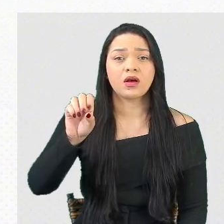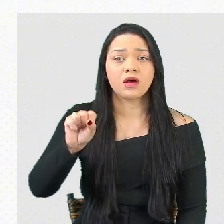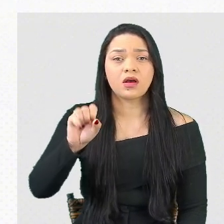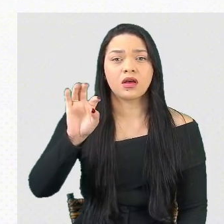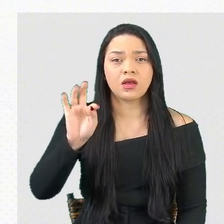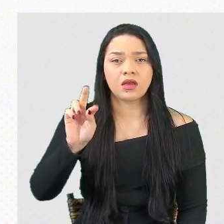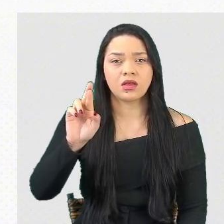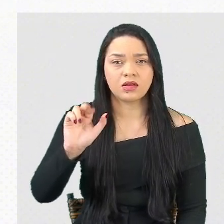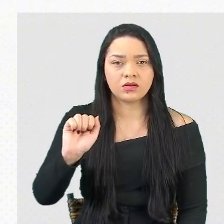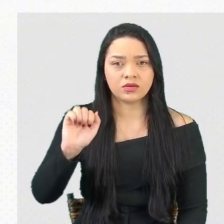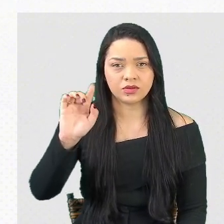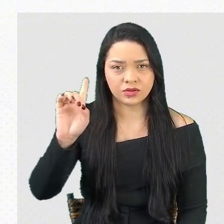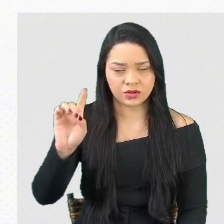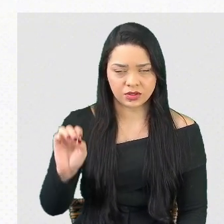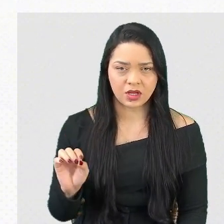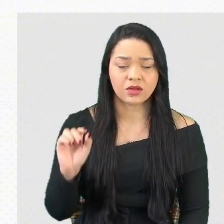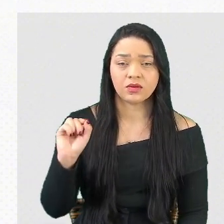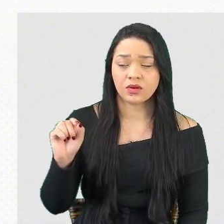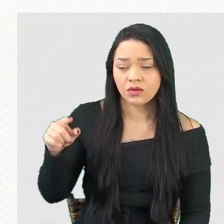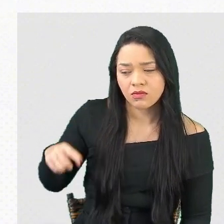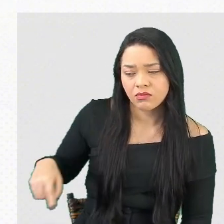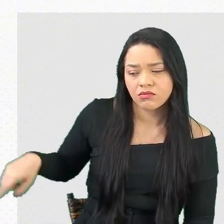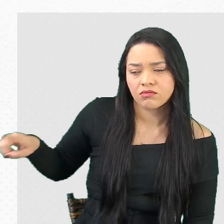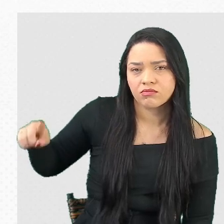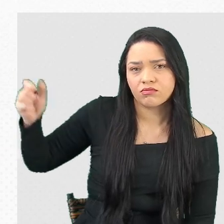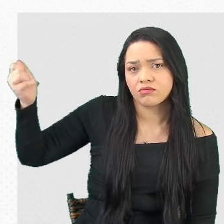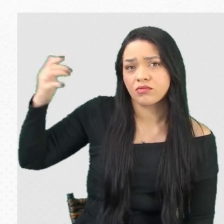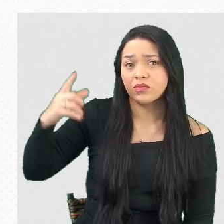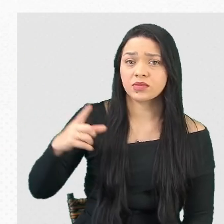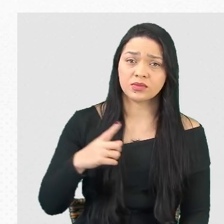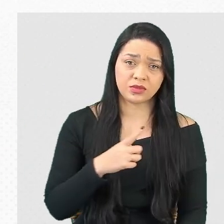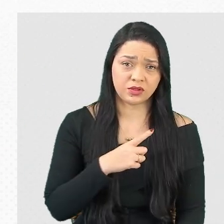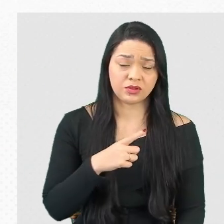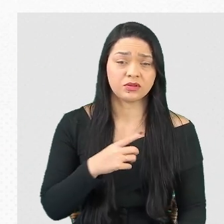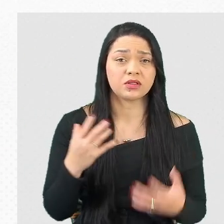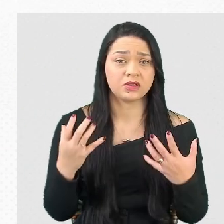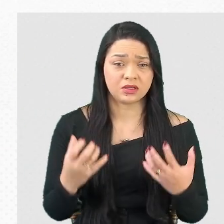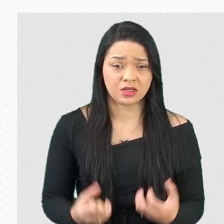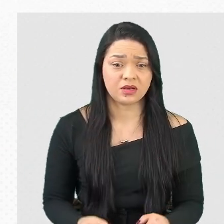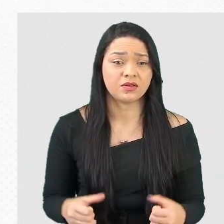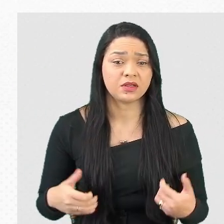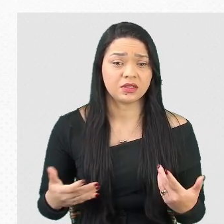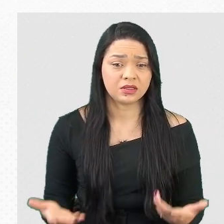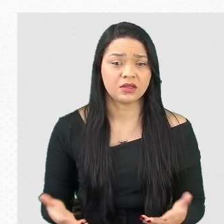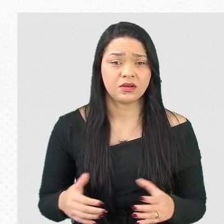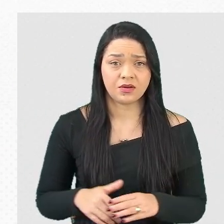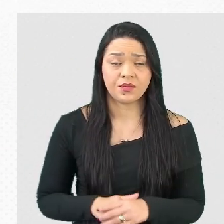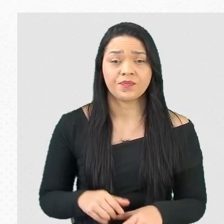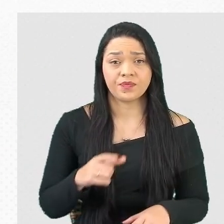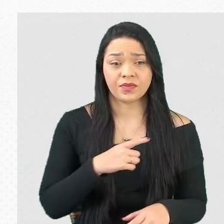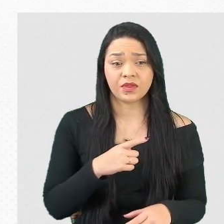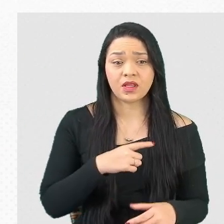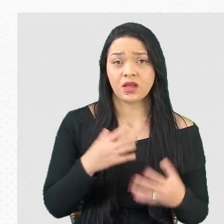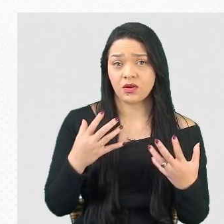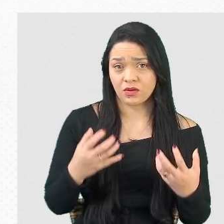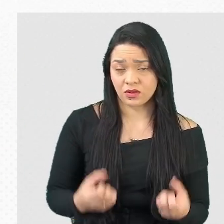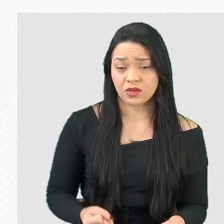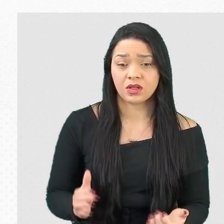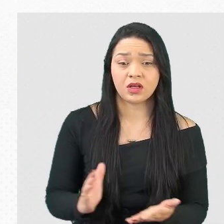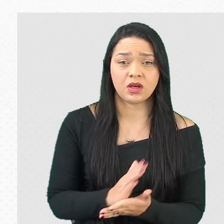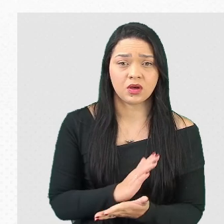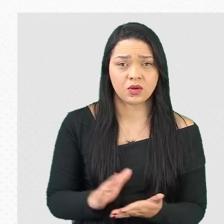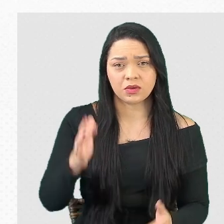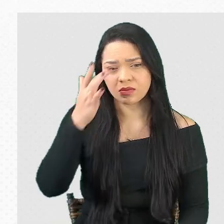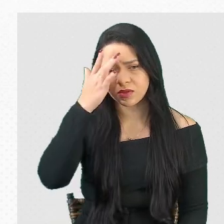gente, é o pensamento que eles, iluministas, então tinham ou comungavam. Então, o pensamento dos iluministas teve acolhida entre os